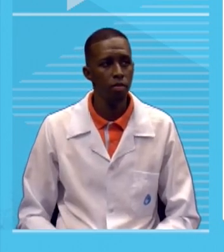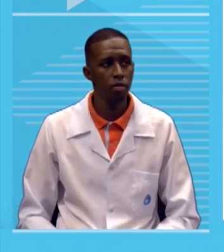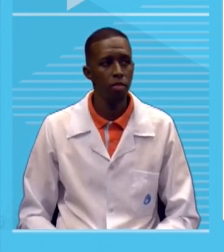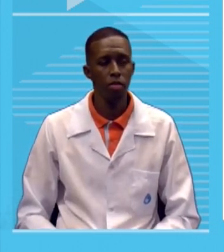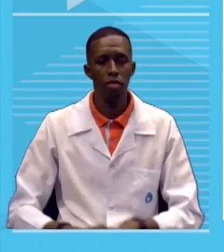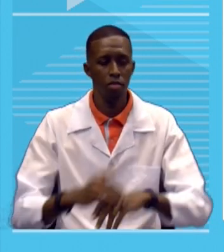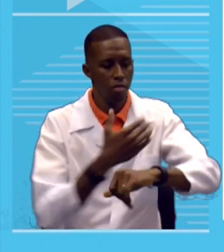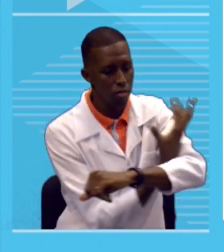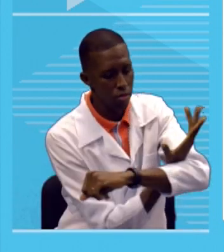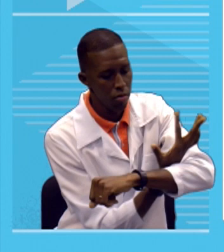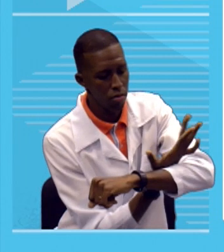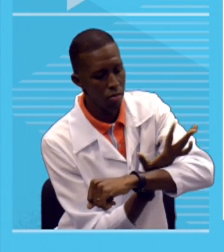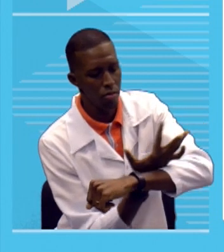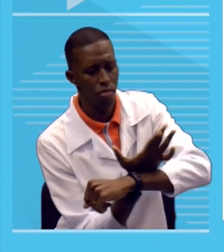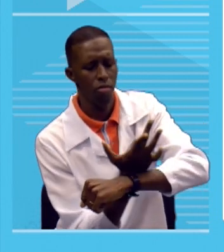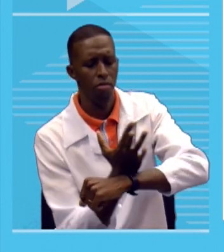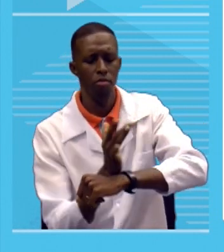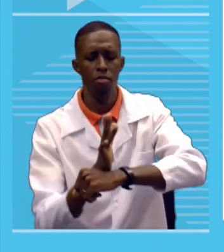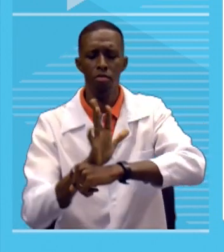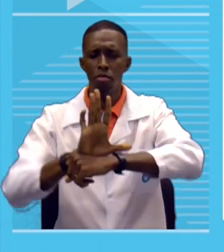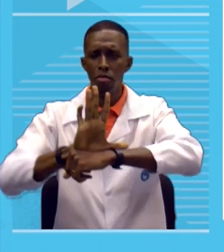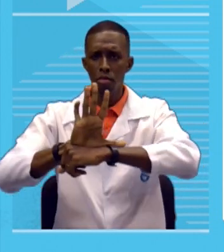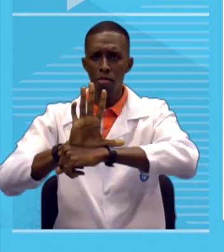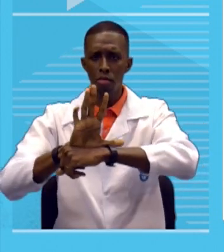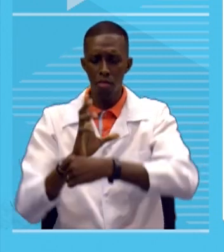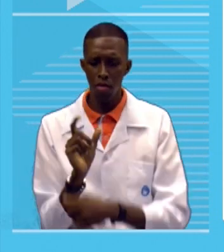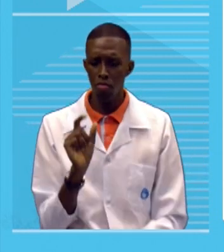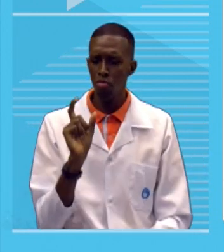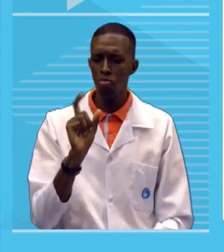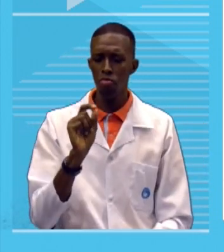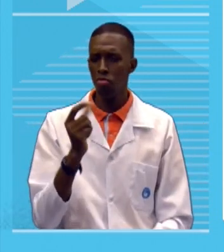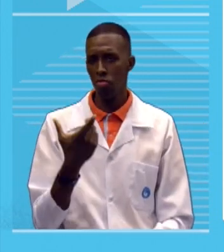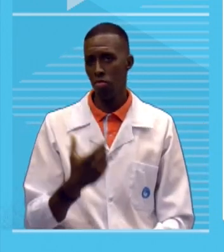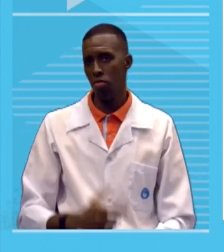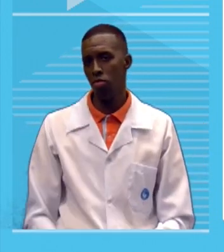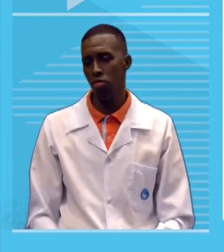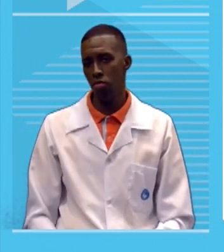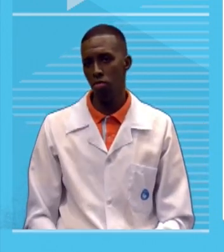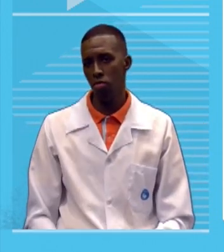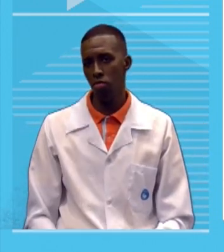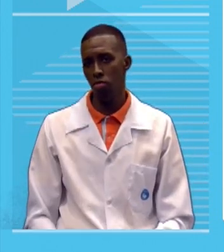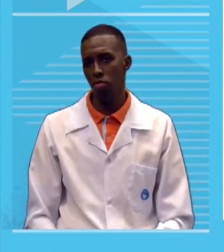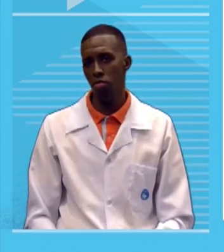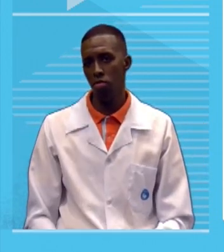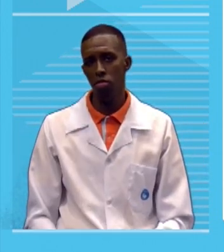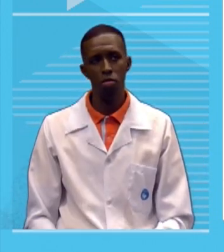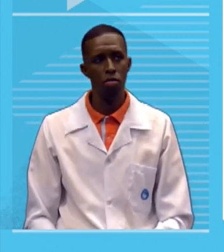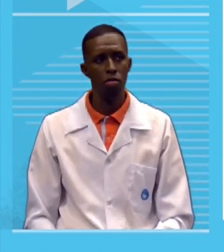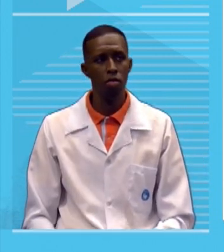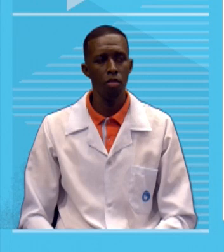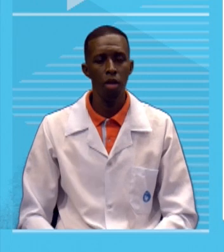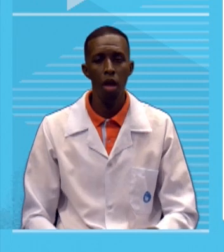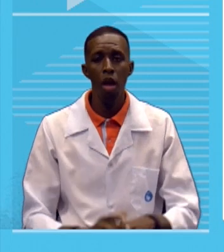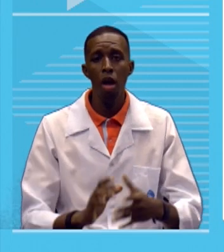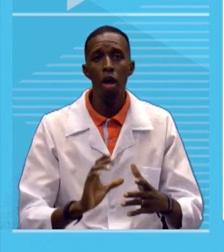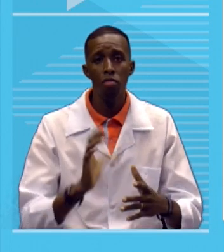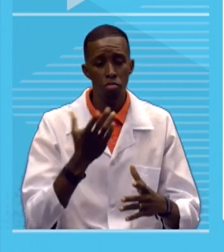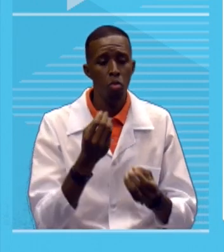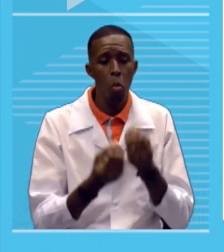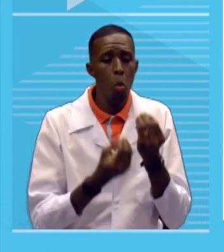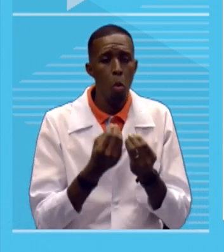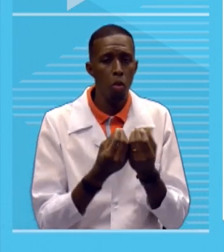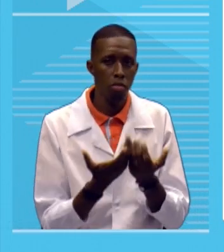área urbana ocupada pelas cidades e pela população. No Brasil, esse fenômeno aconteceu de maneira